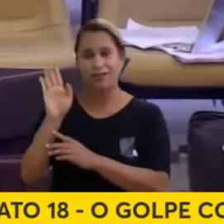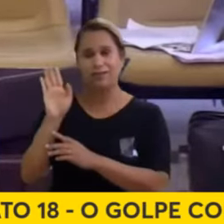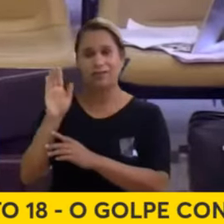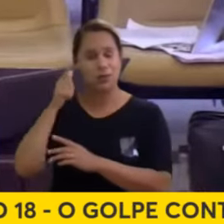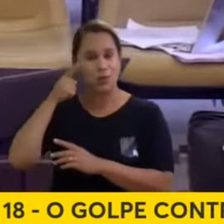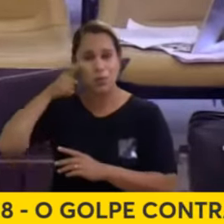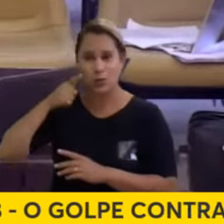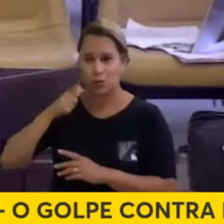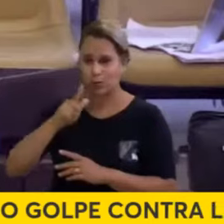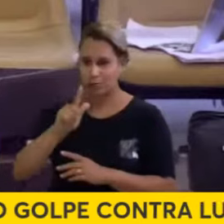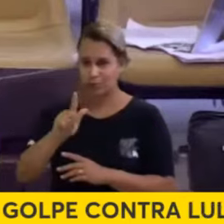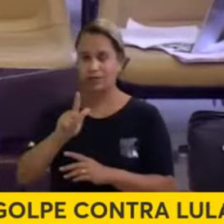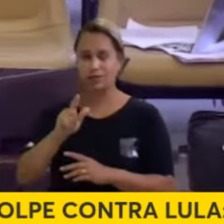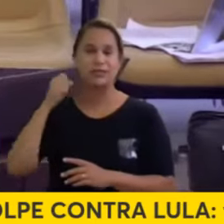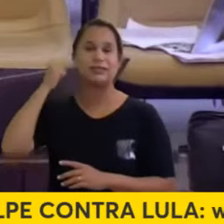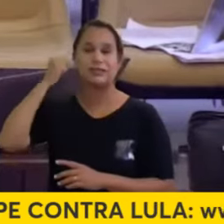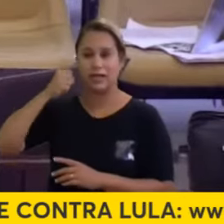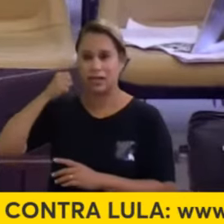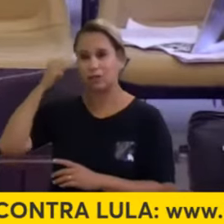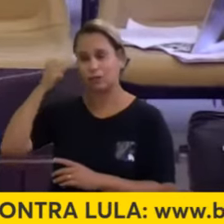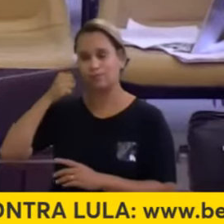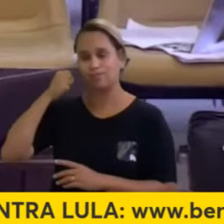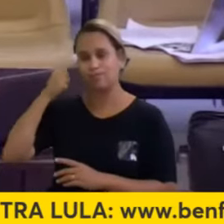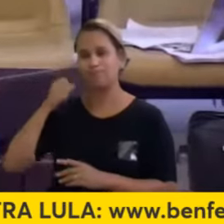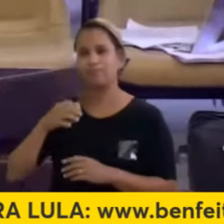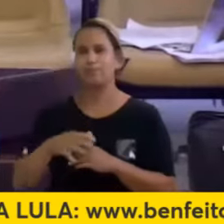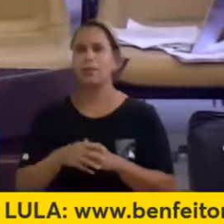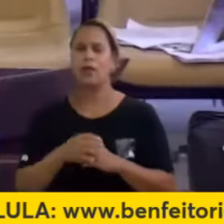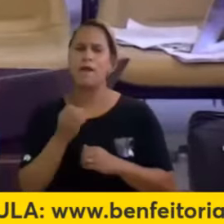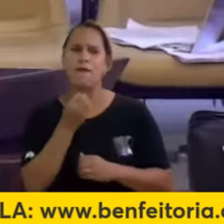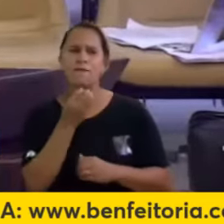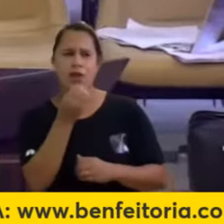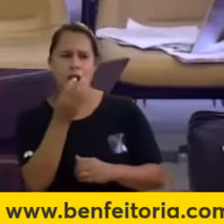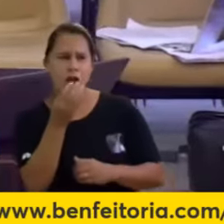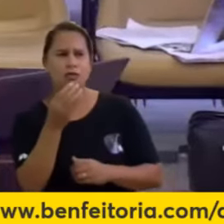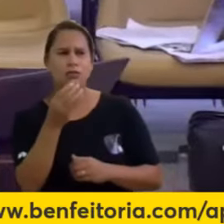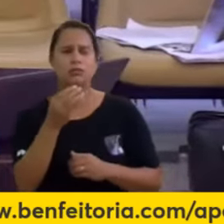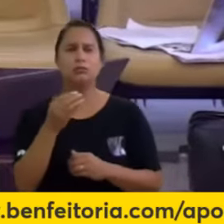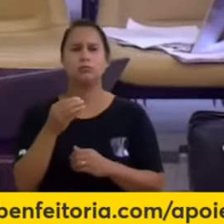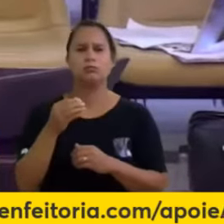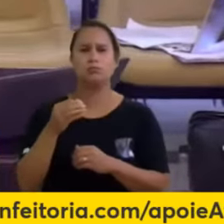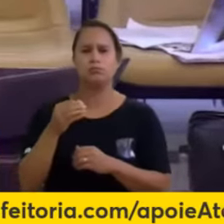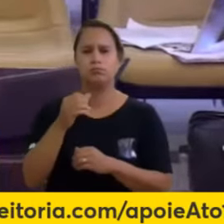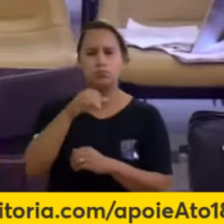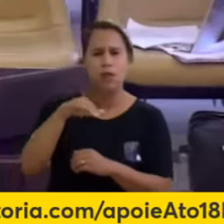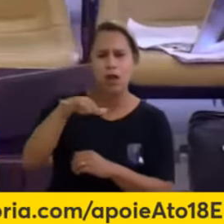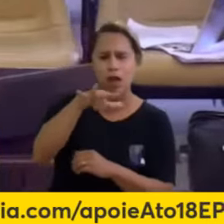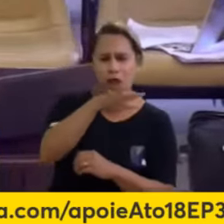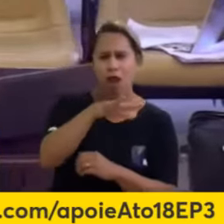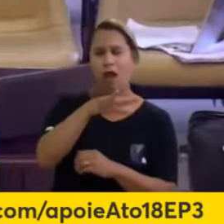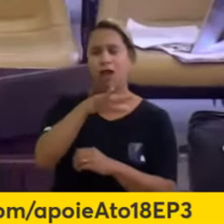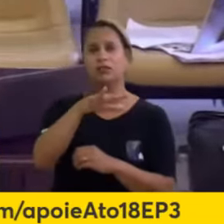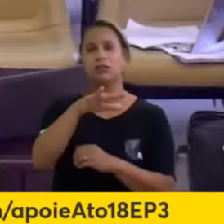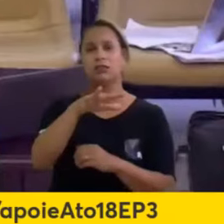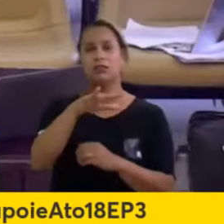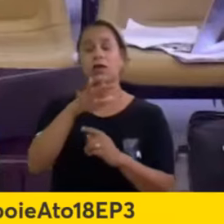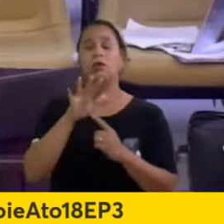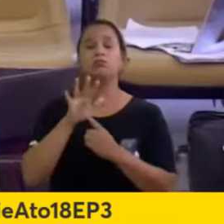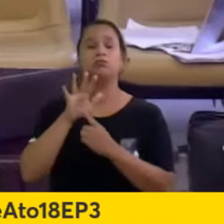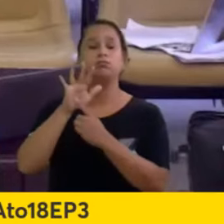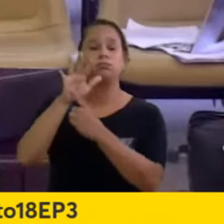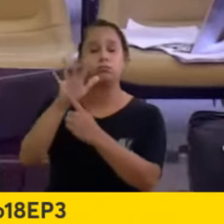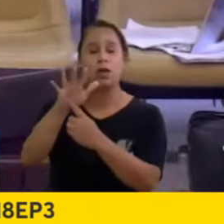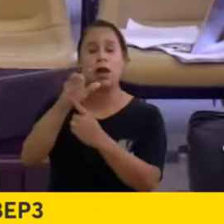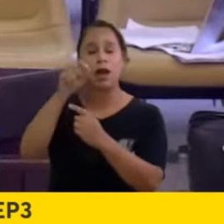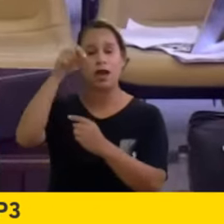Tatuí para Sorocaba no interior de São Paulo teriam refletido diretamente aqui no Paraná e só assim Sérgio moro teria sido